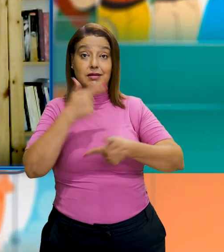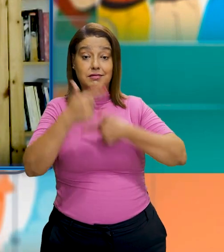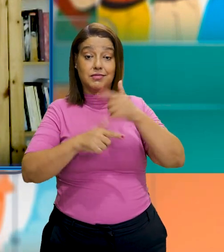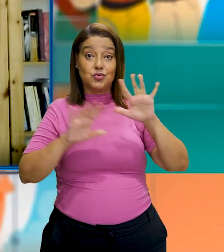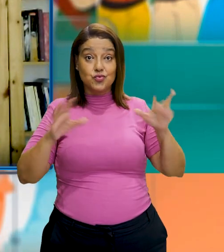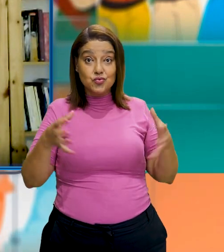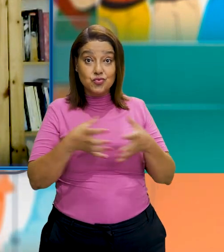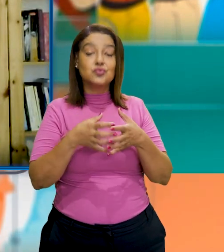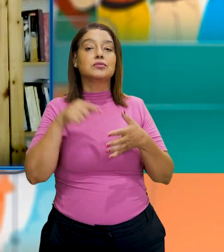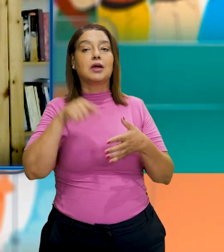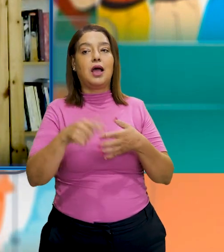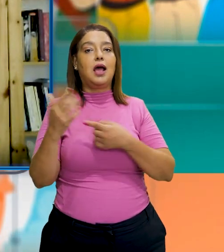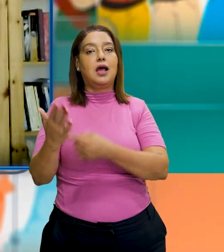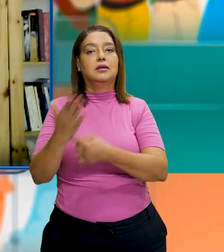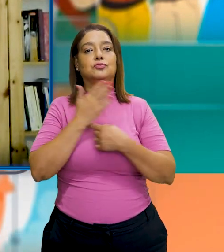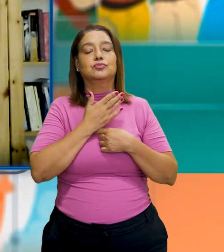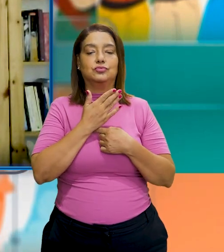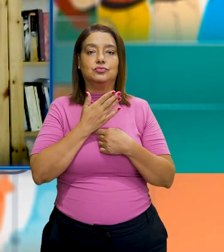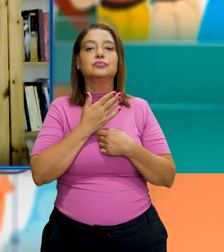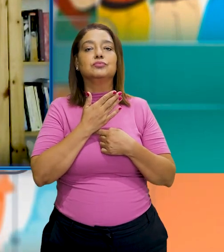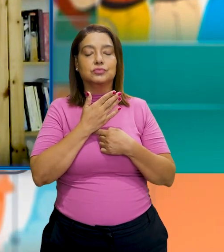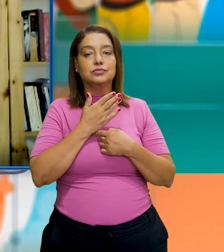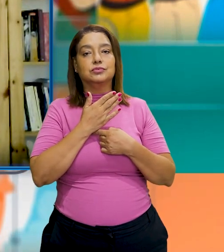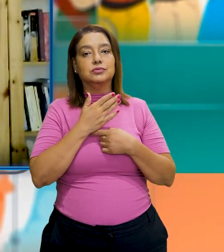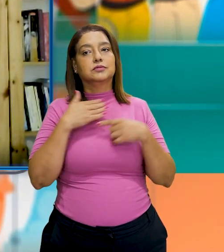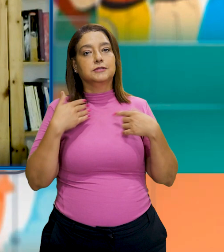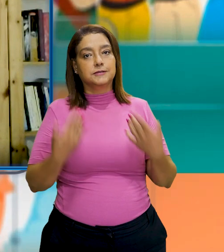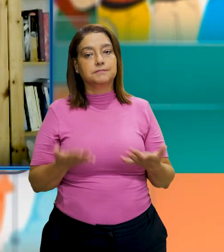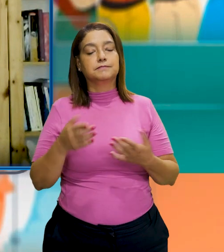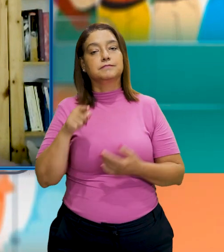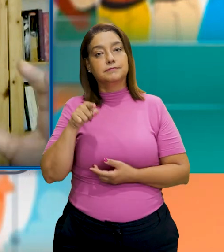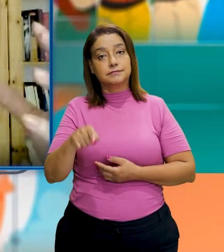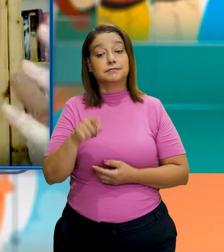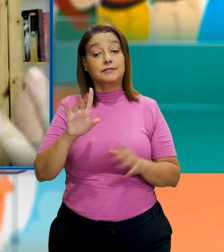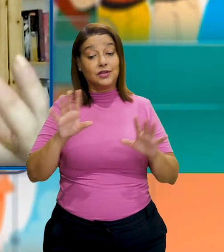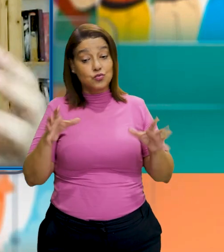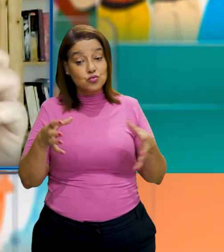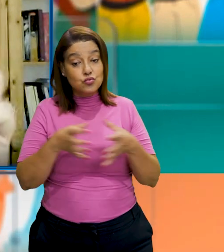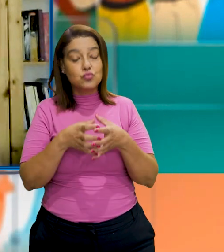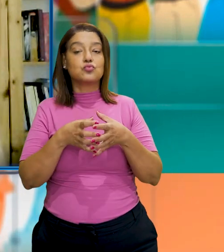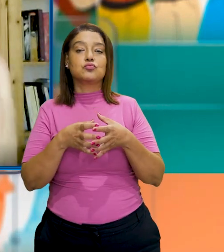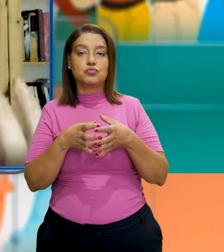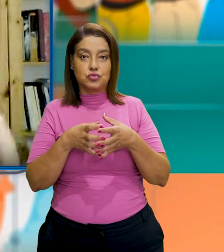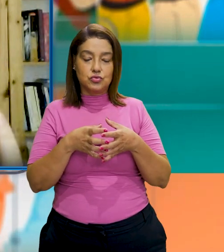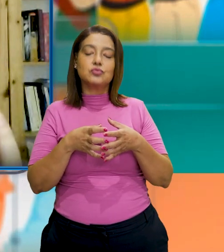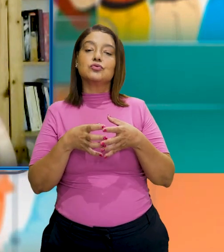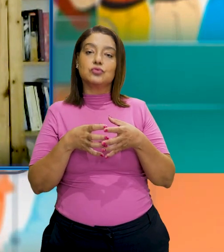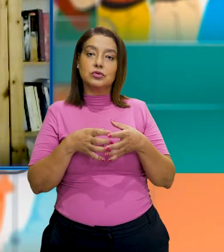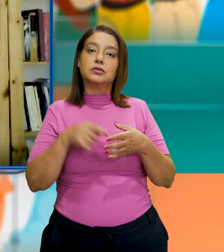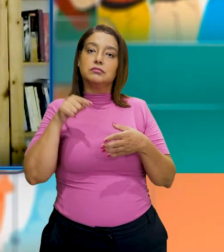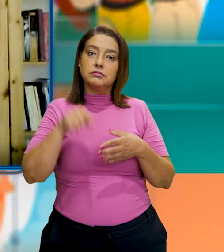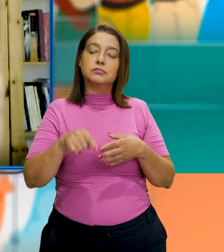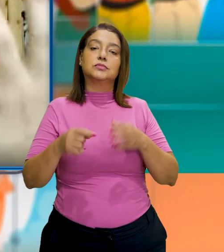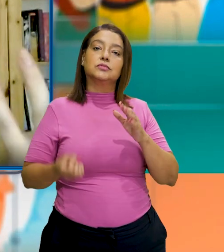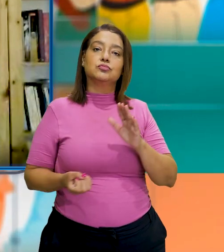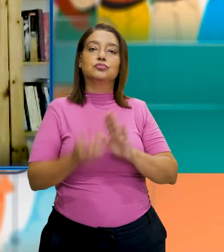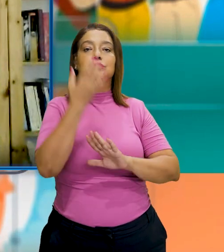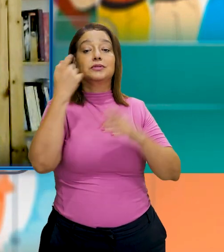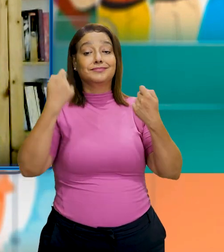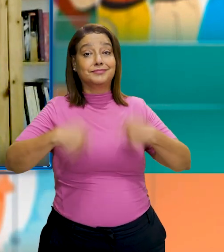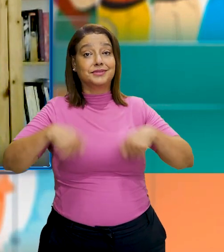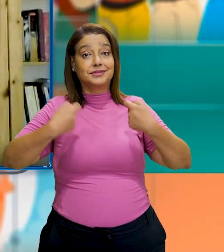trabalho em equipe, ele vai contribuir muito nesse sentido de que é um grupo, é um coletivo, e daí